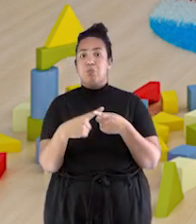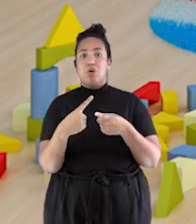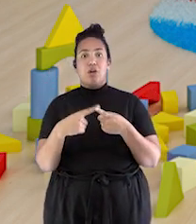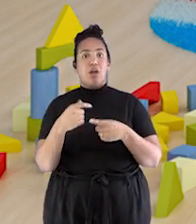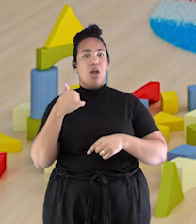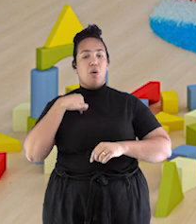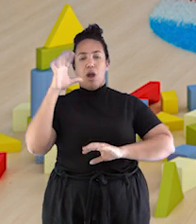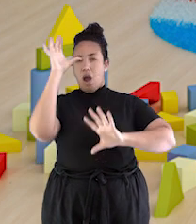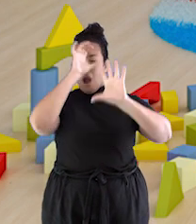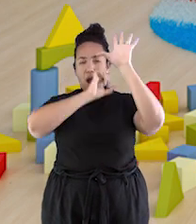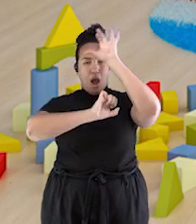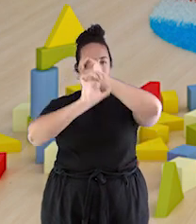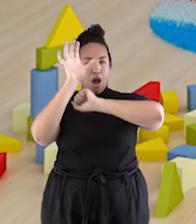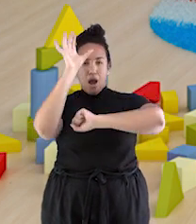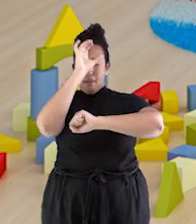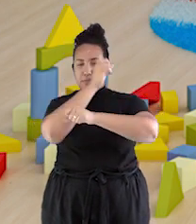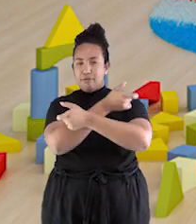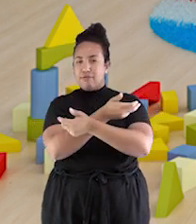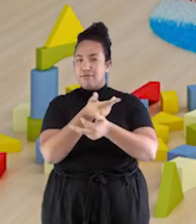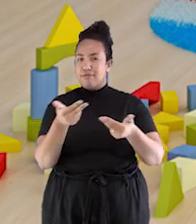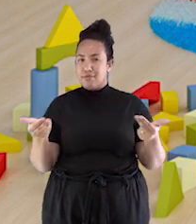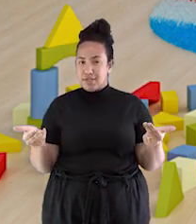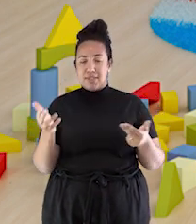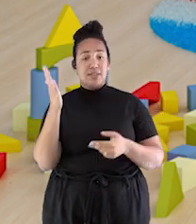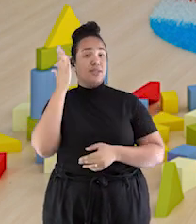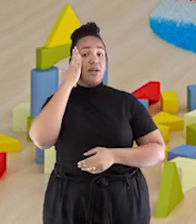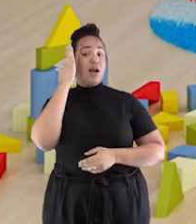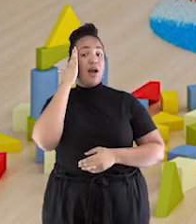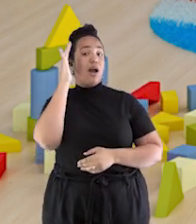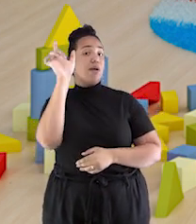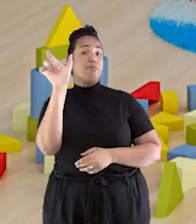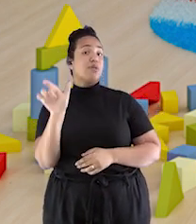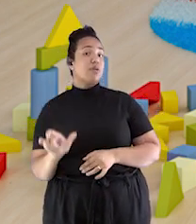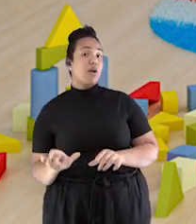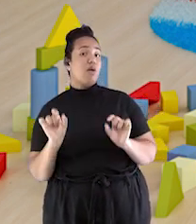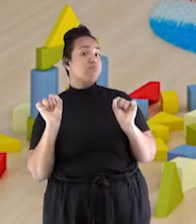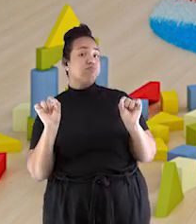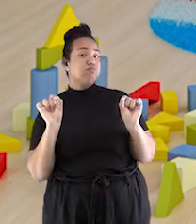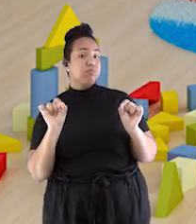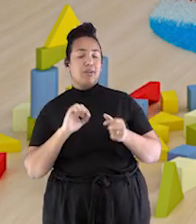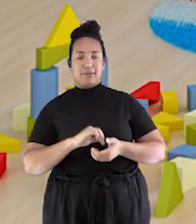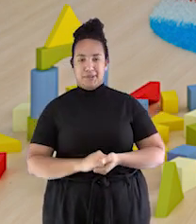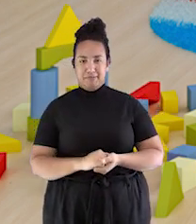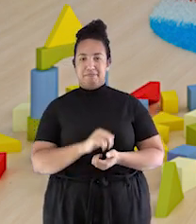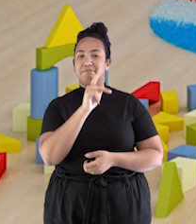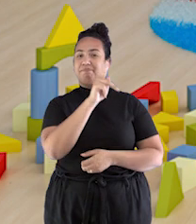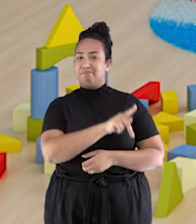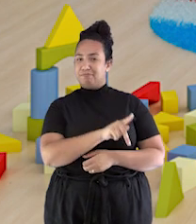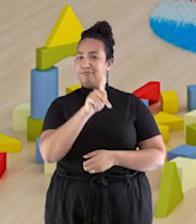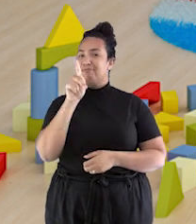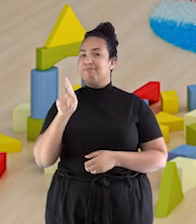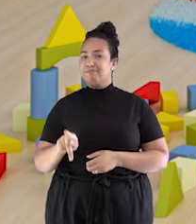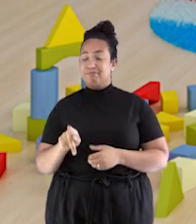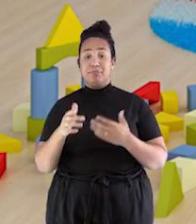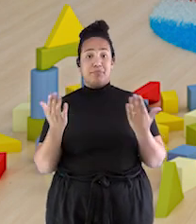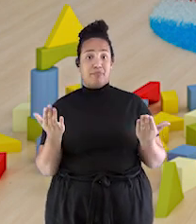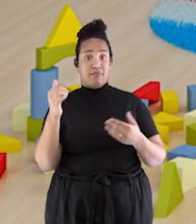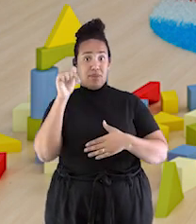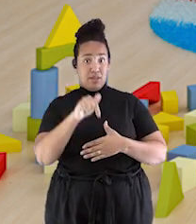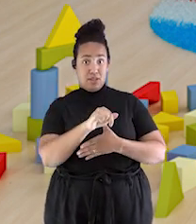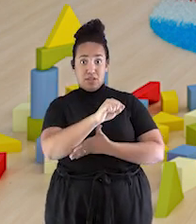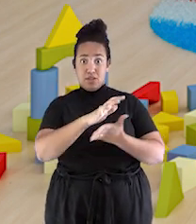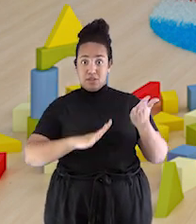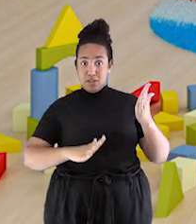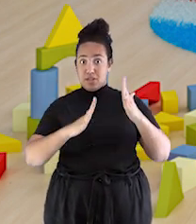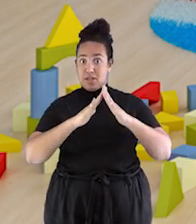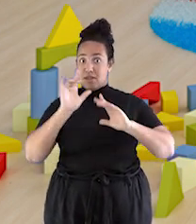aprendi muito. Sabe de quem eu estou falando? Do professor! Aqui no Dever em Casa na